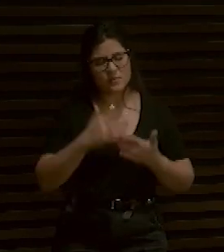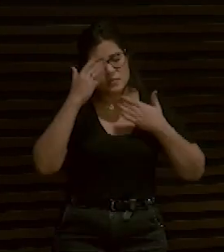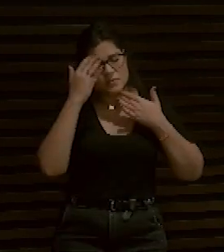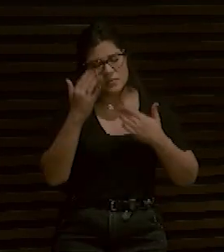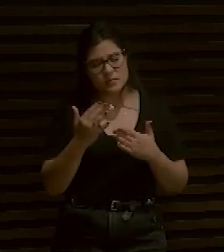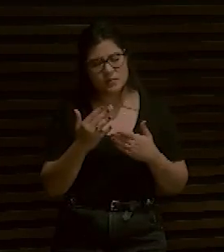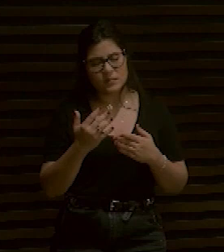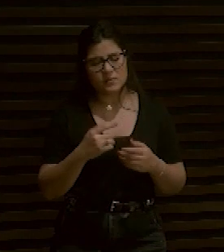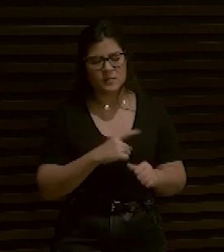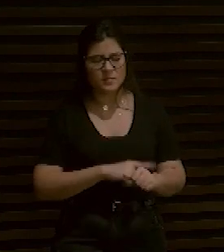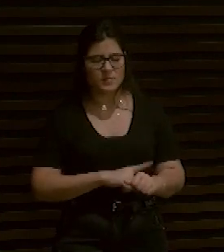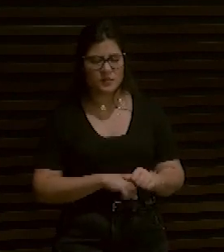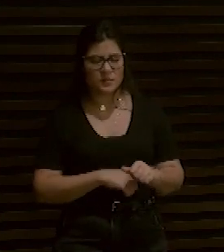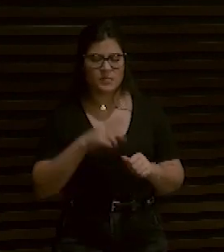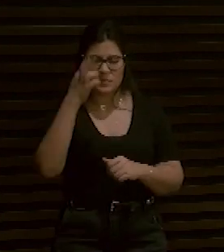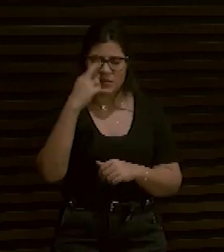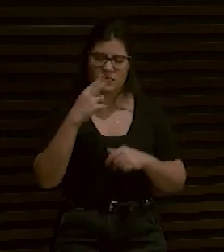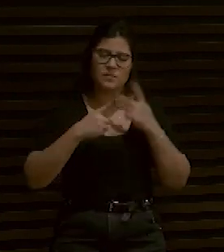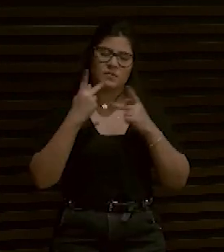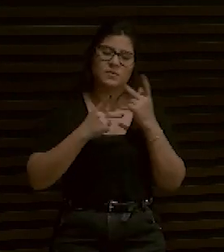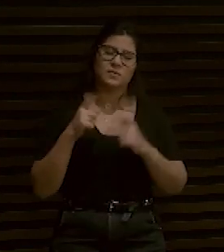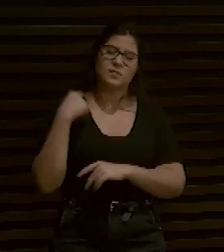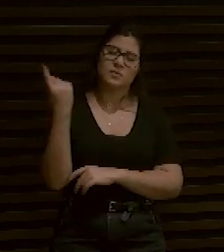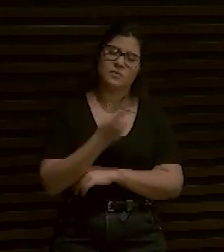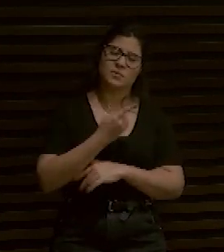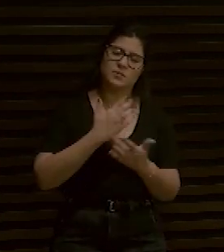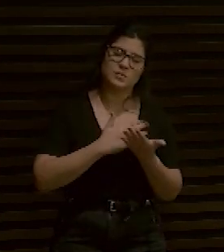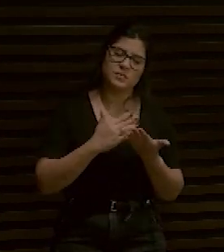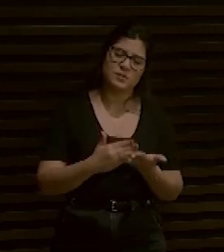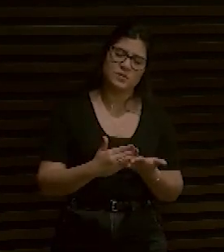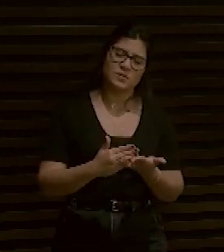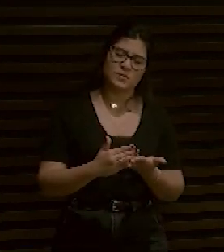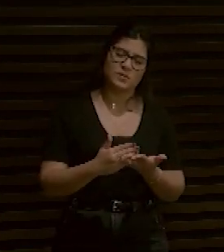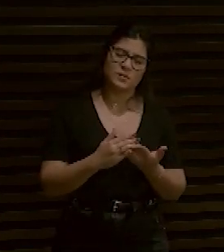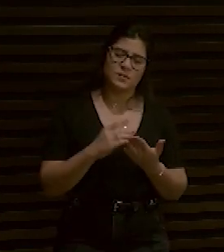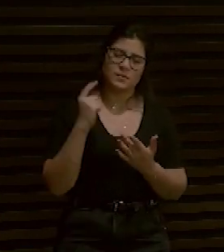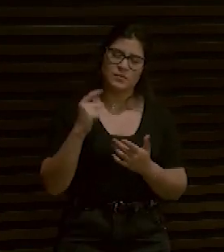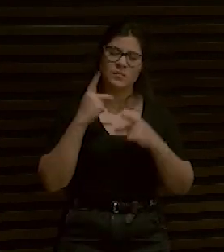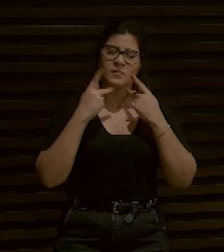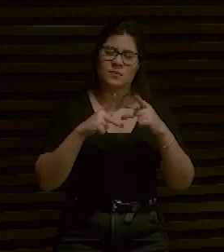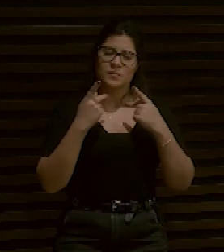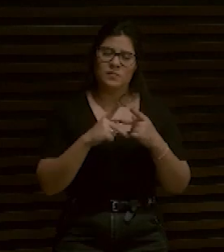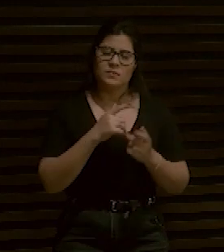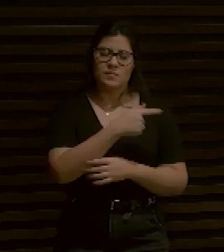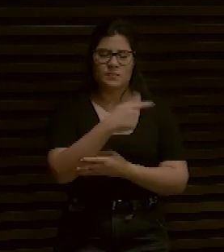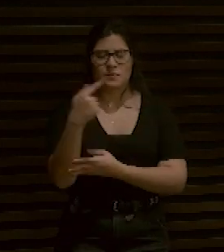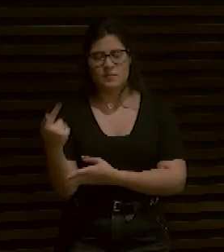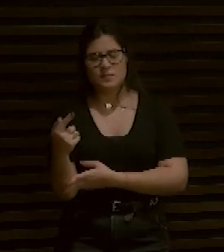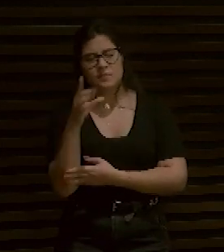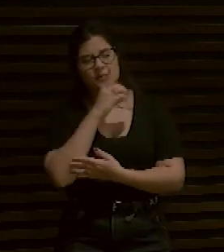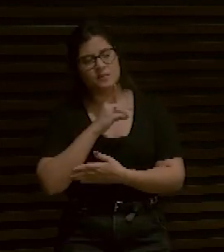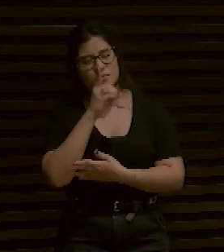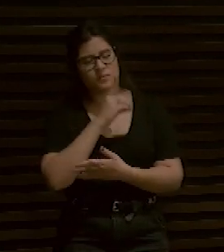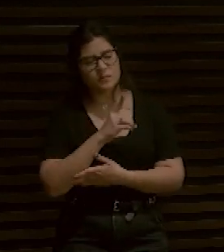Obrigado por esse tempo onde o Senhor falou conosco. E continue a falar nessa palavra ao longo de toda a semana e ao longo desse domingo.